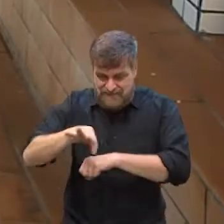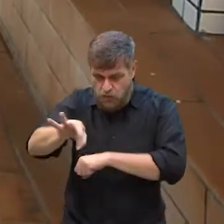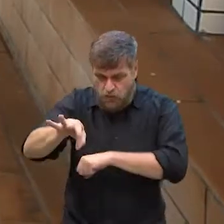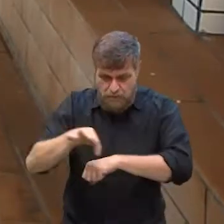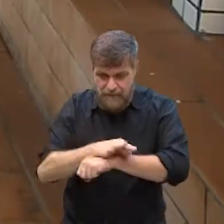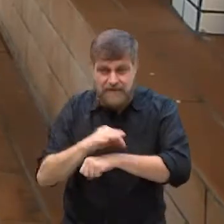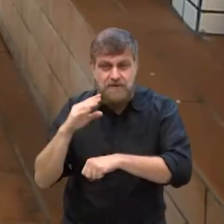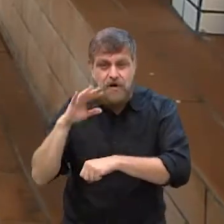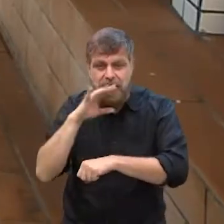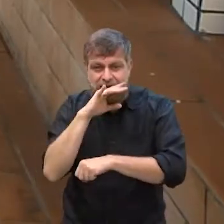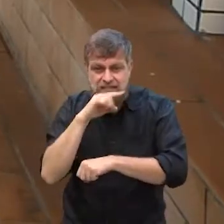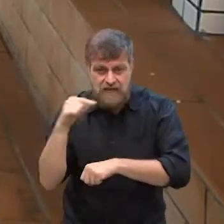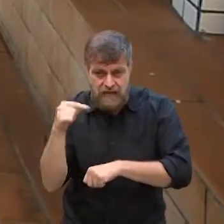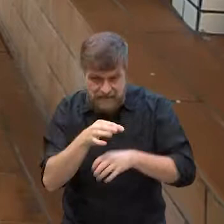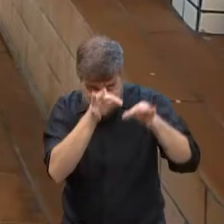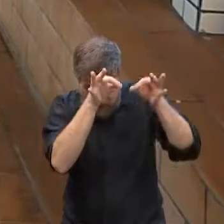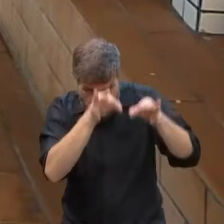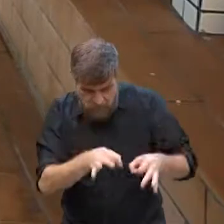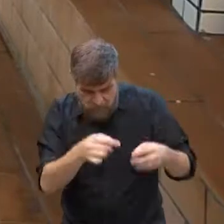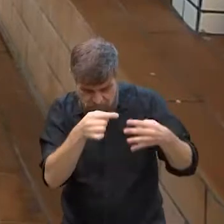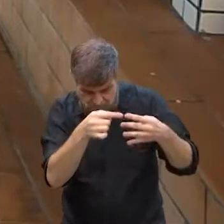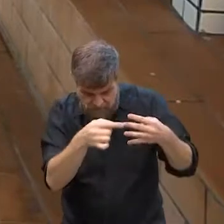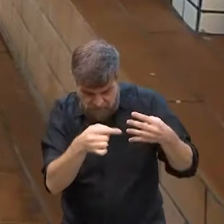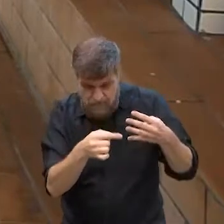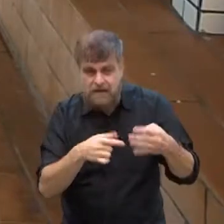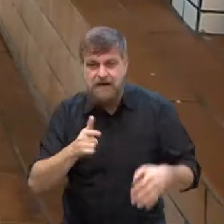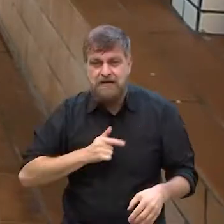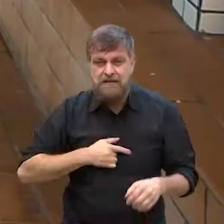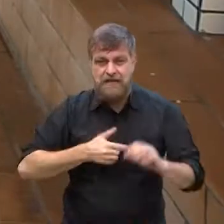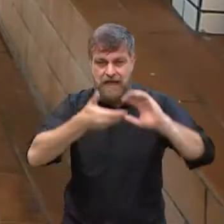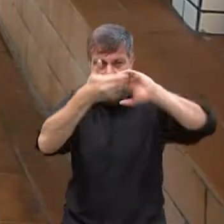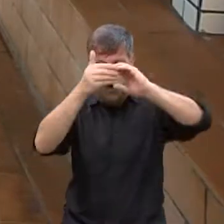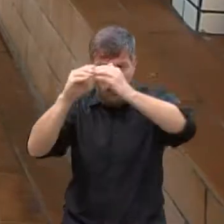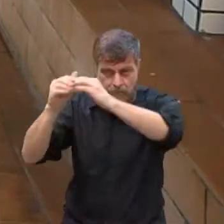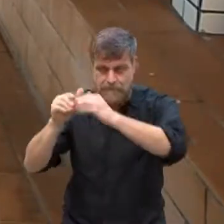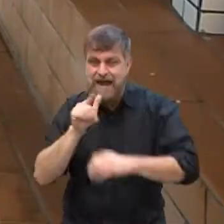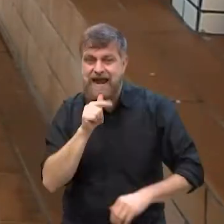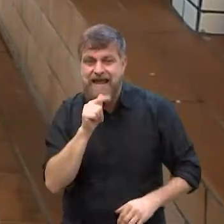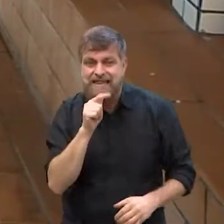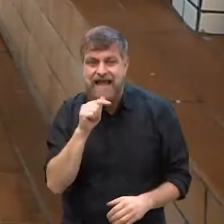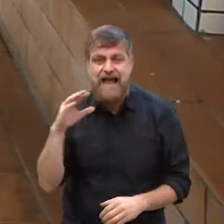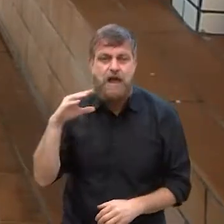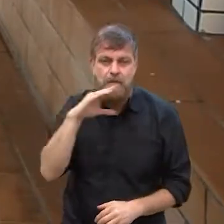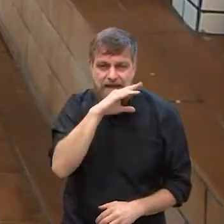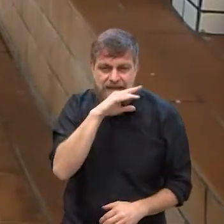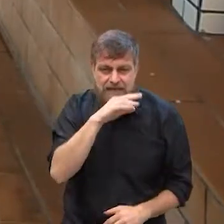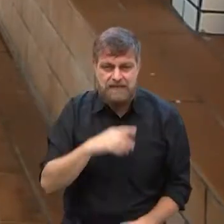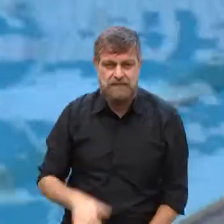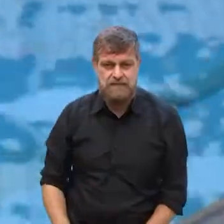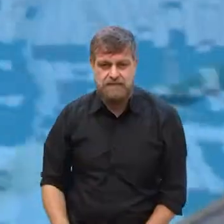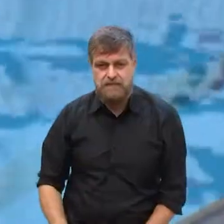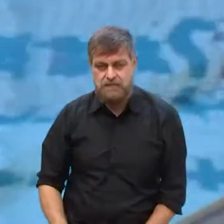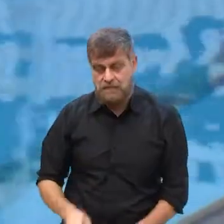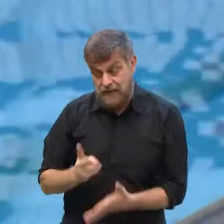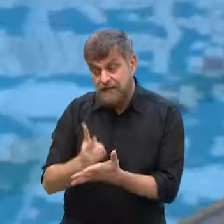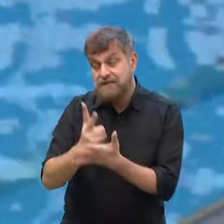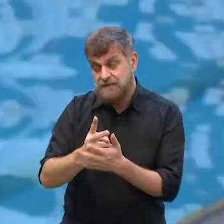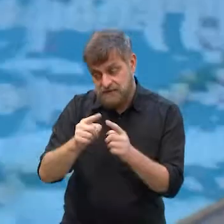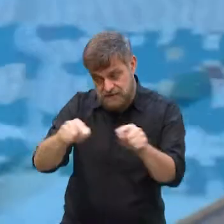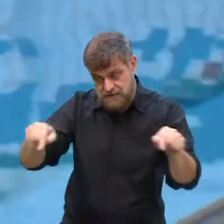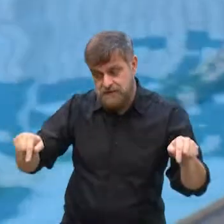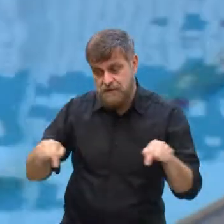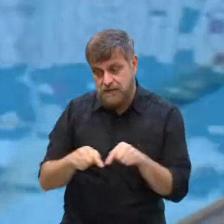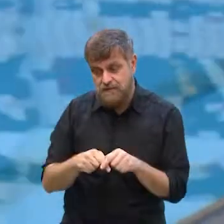essa é a estrutura ideal, já que você está falando dessa piscina? Tem que ser coberta, a água tem que ser aquecida. Isso é ideal? O ideal seria a água ser aquecida.